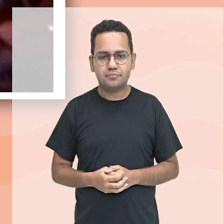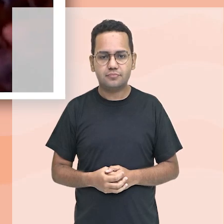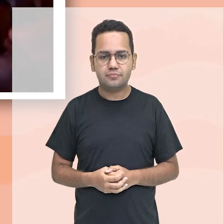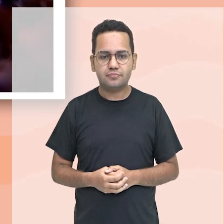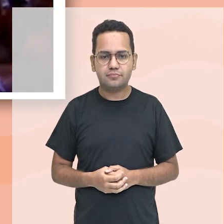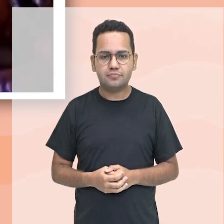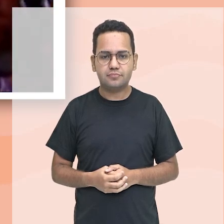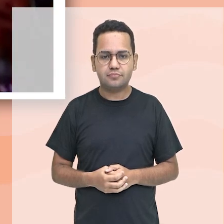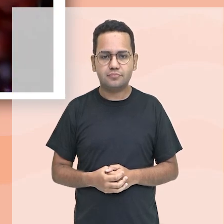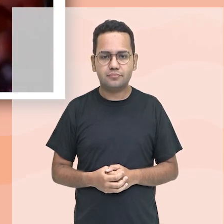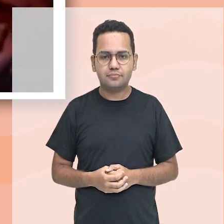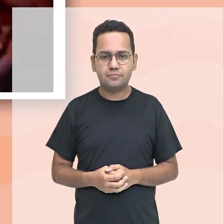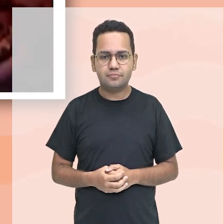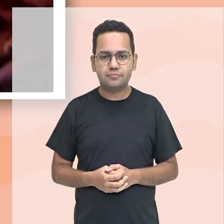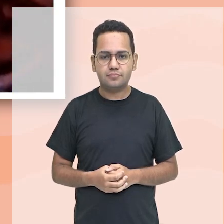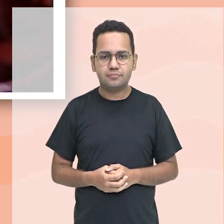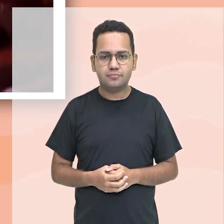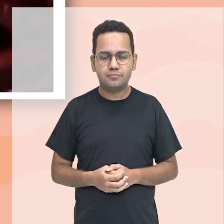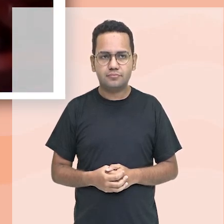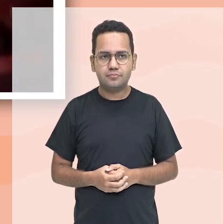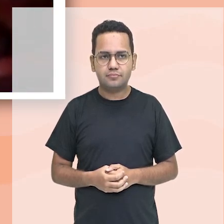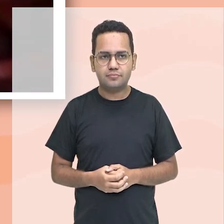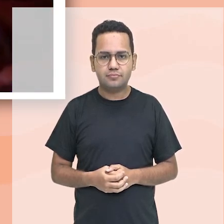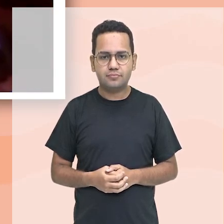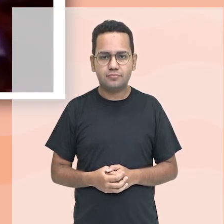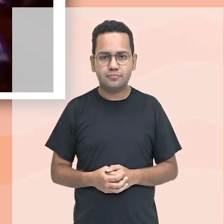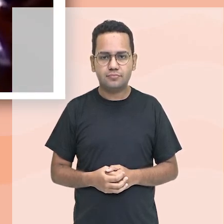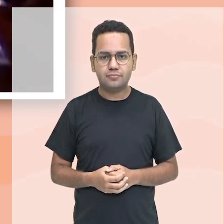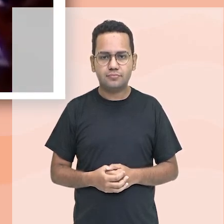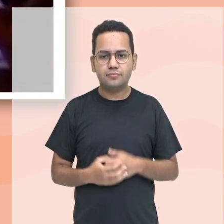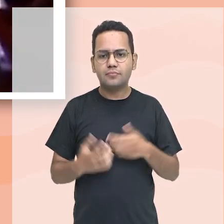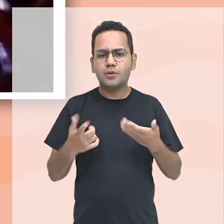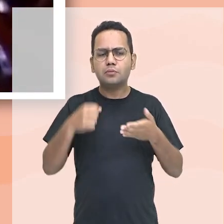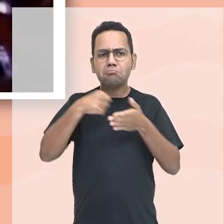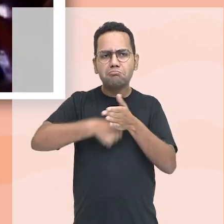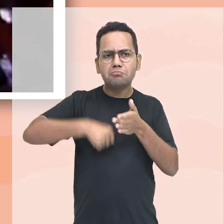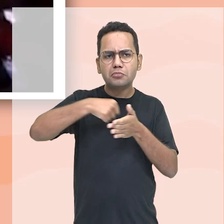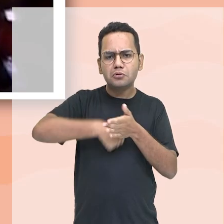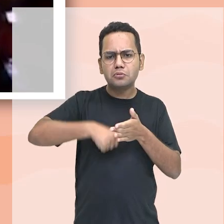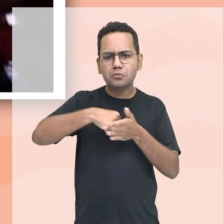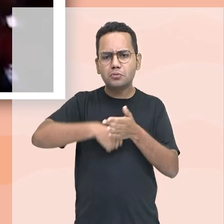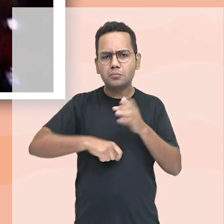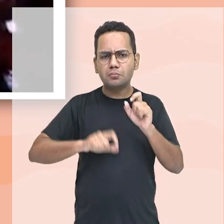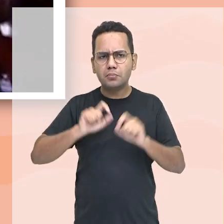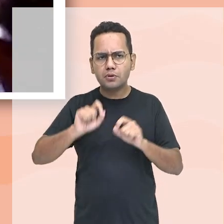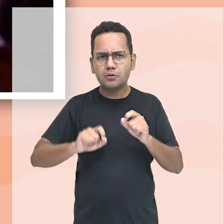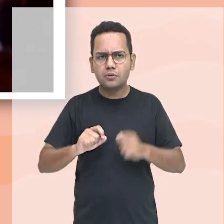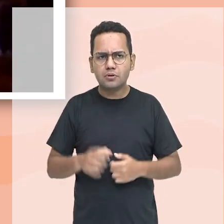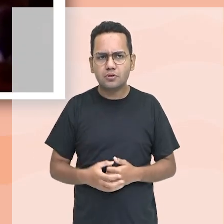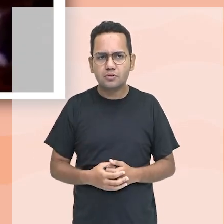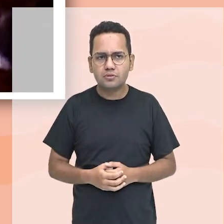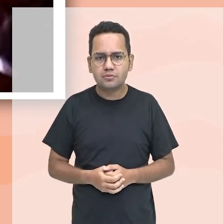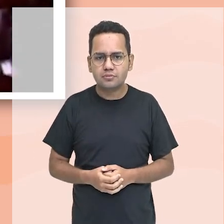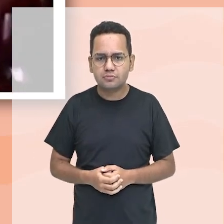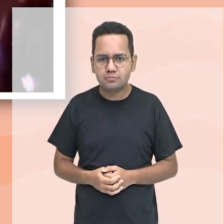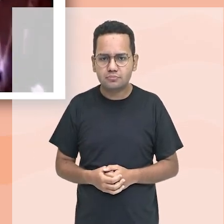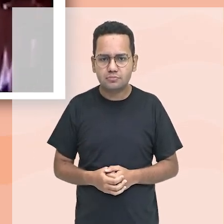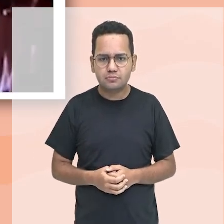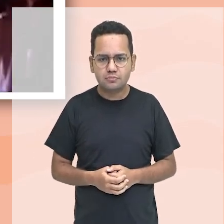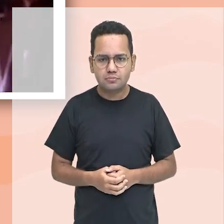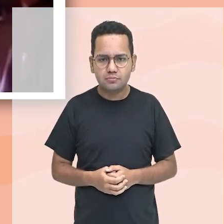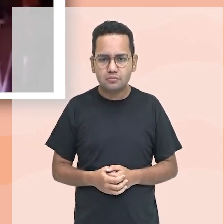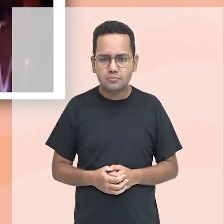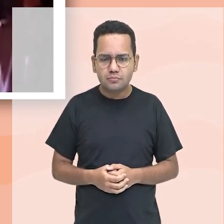Lutou para conseguir manter o Xingu, o Pacto do Xingu, foi nosso herói, um homem que